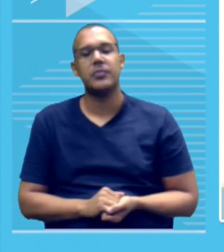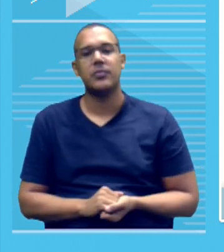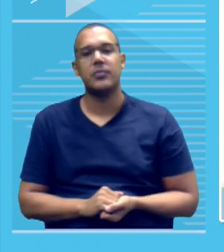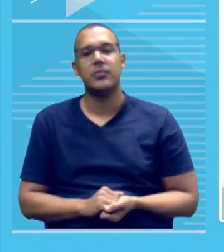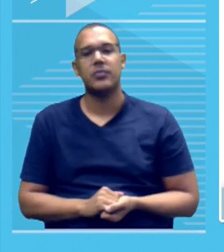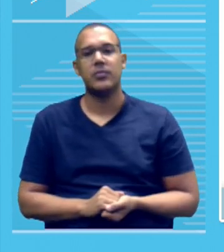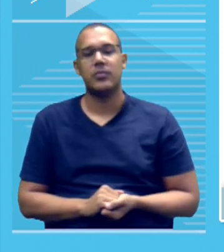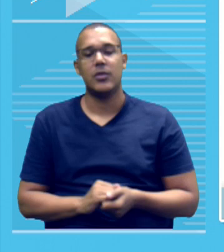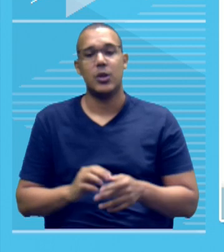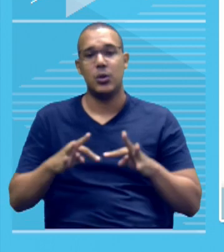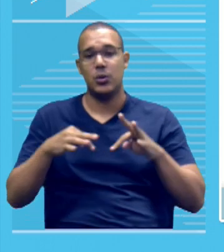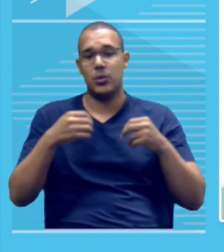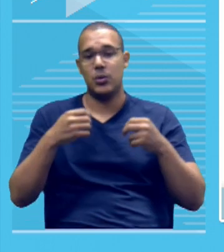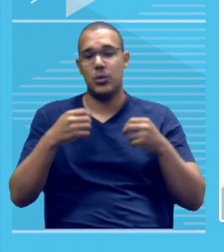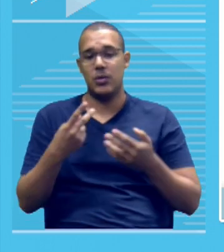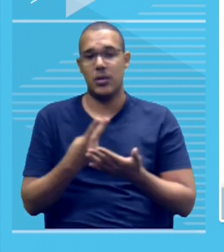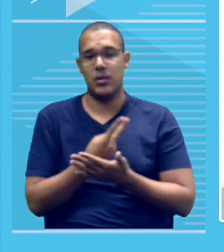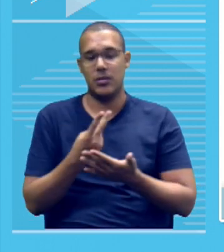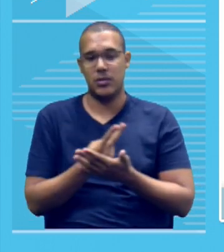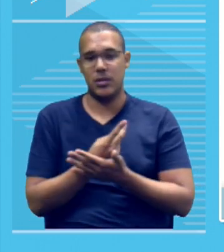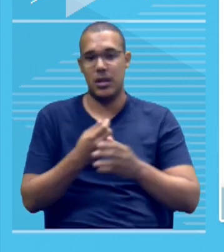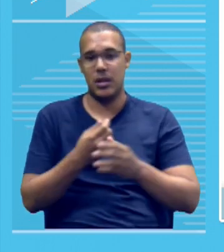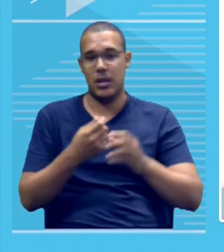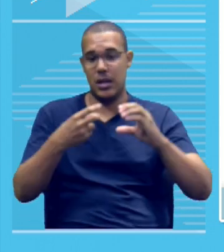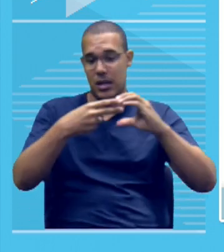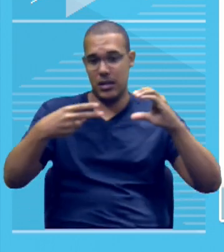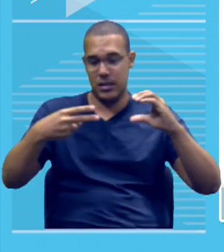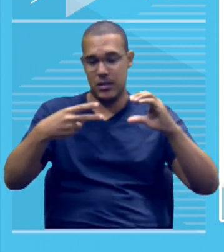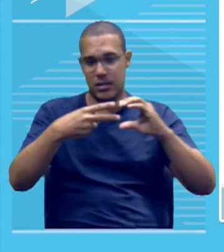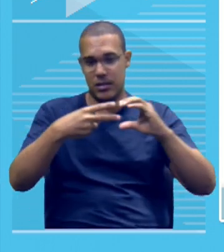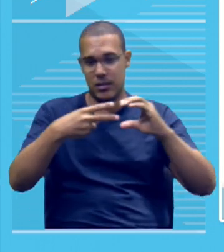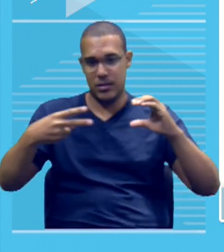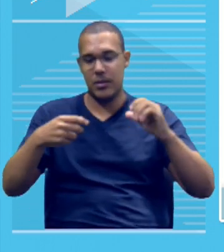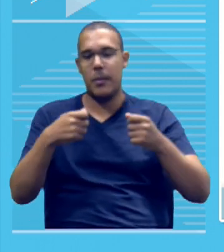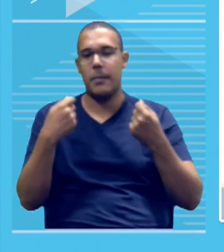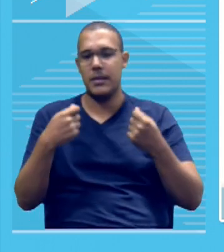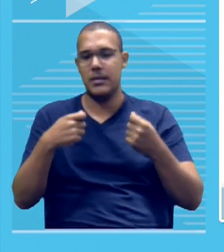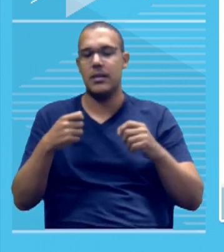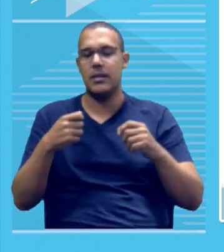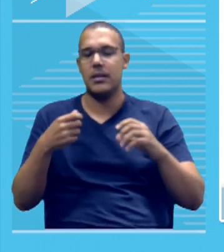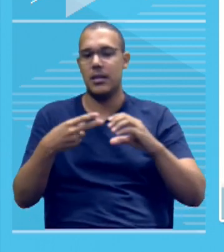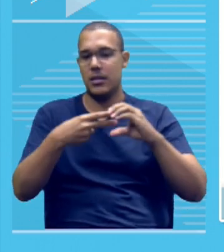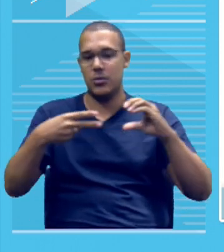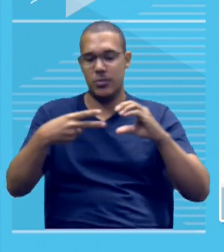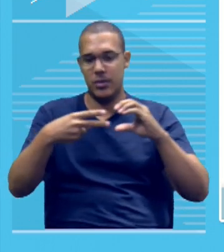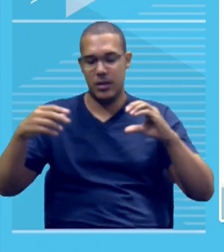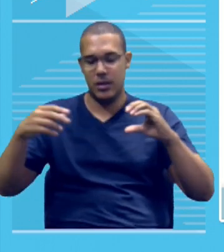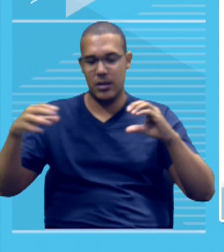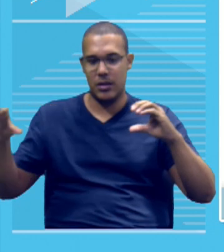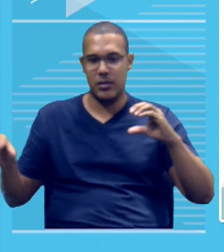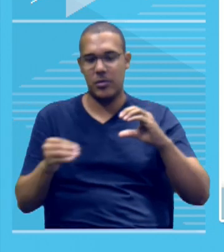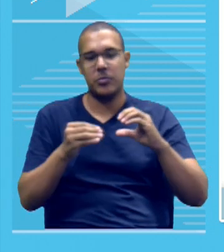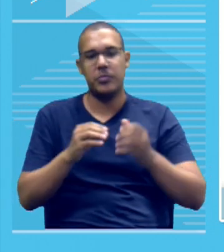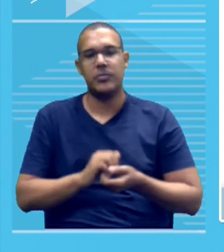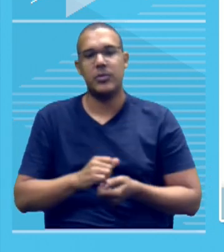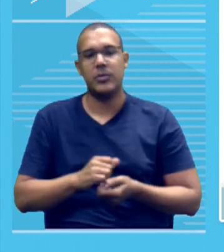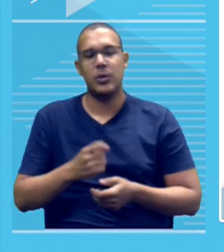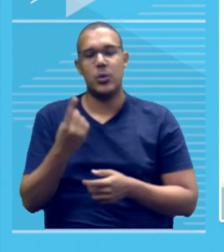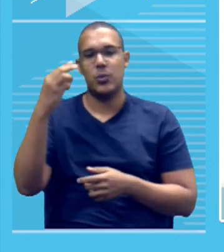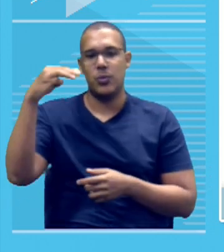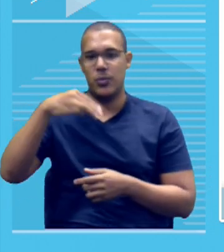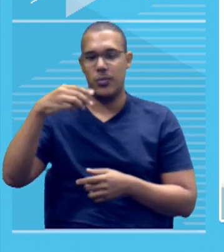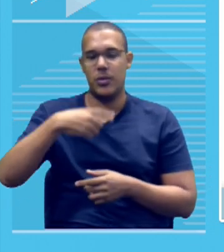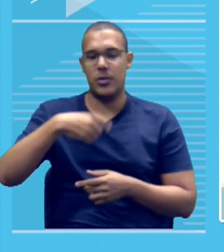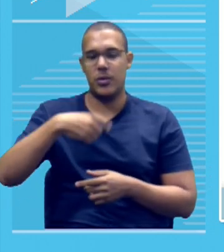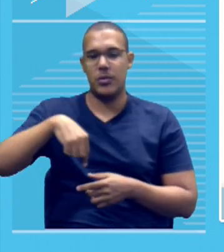vai acontecer em alcenos é na dupla ligação, pessoal. Obrigatoriamente na dupla ligação. Portanto, aí vamos colocar um